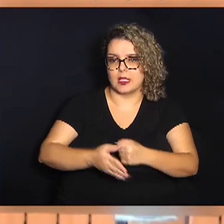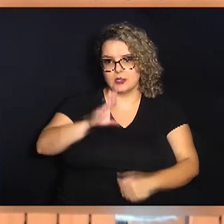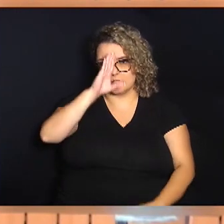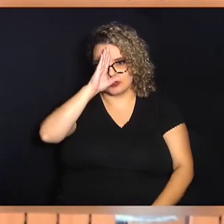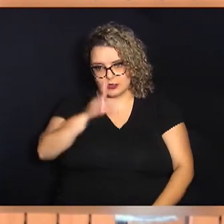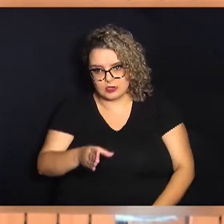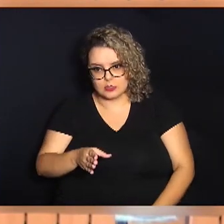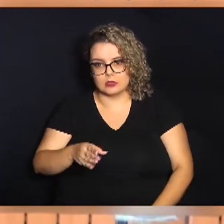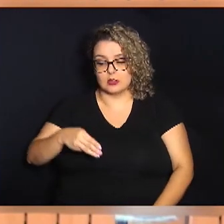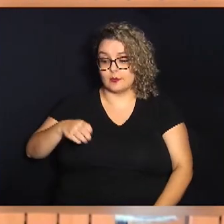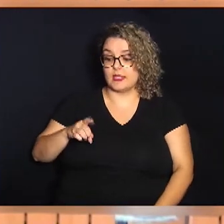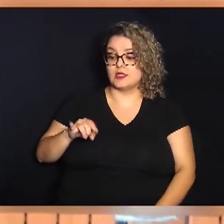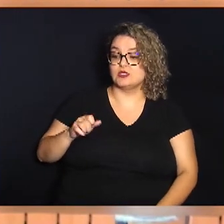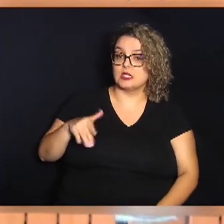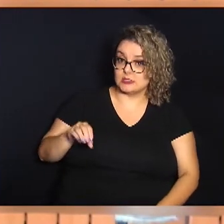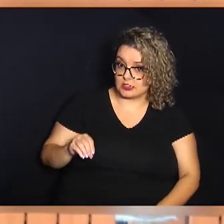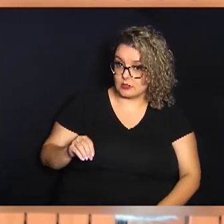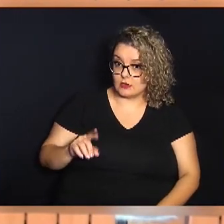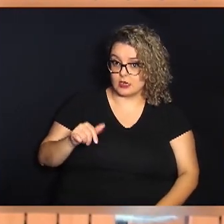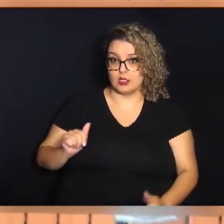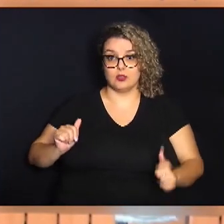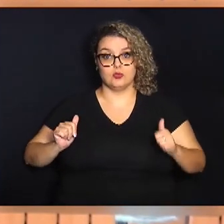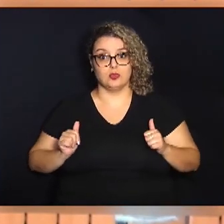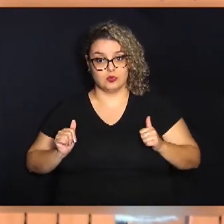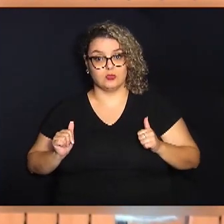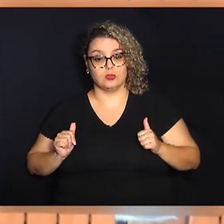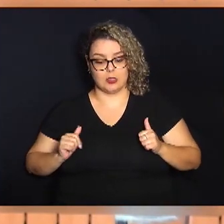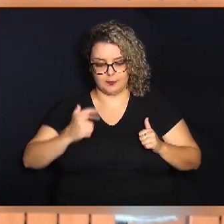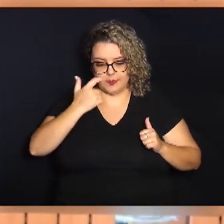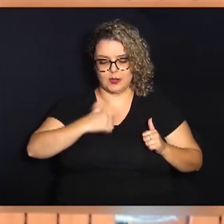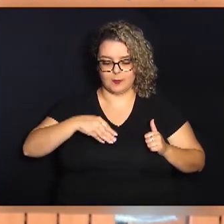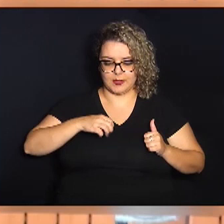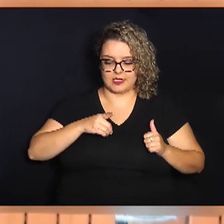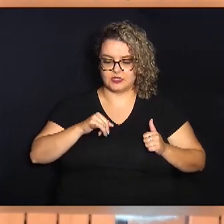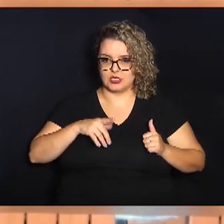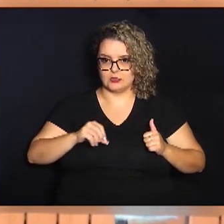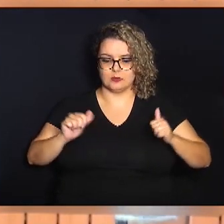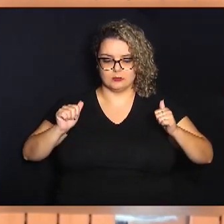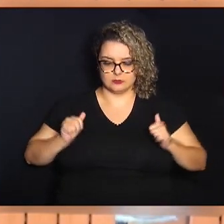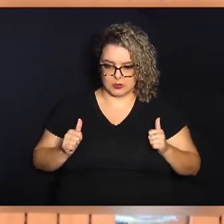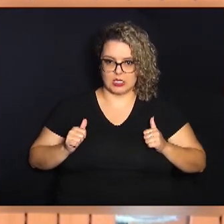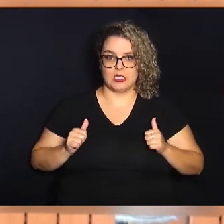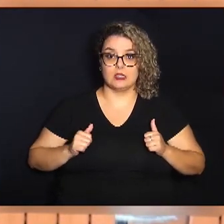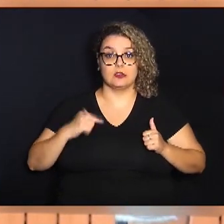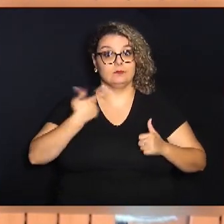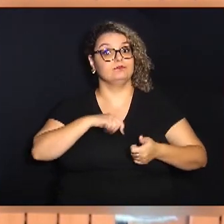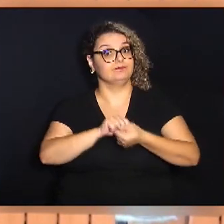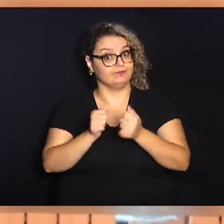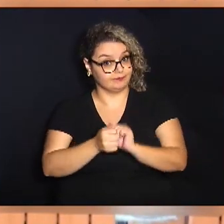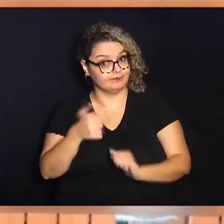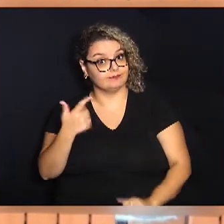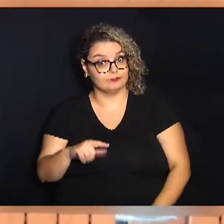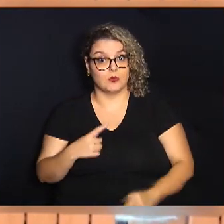principais da mediação? É a imparcialidade do mediador. Então, nós vamos ter que nos reinventar, porque